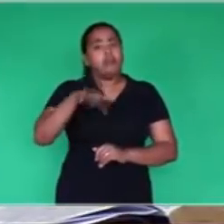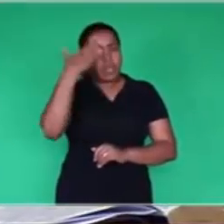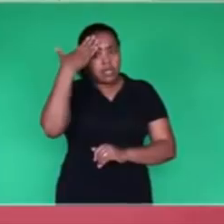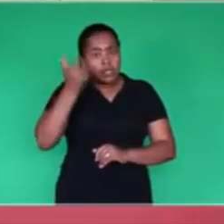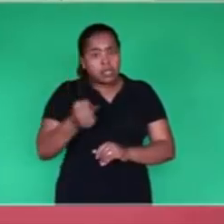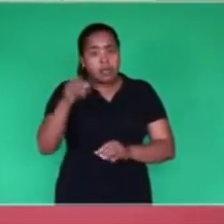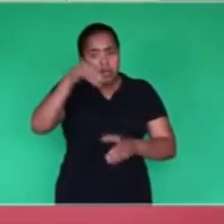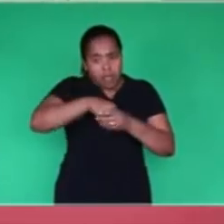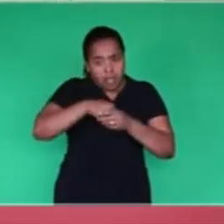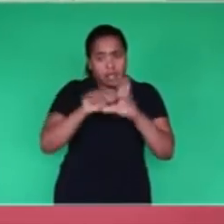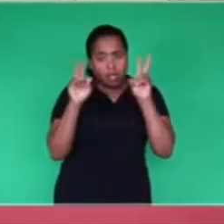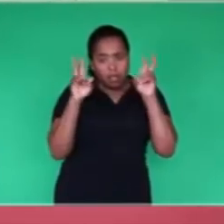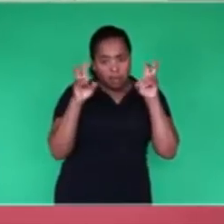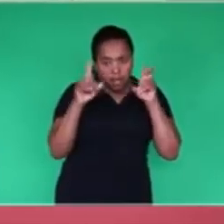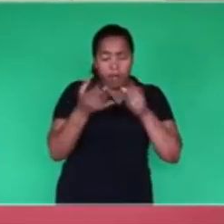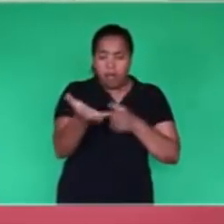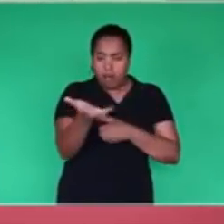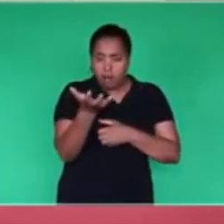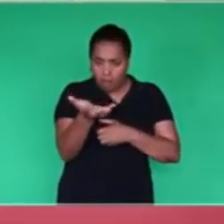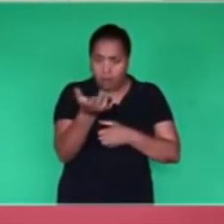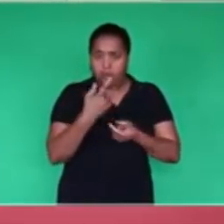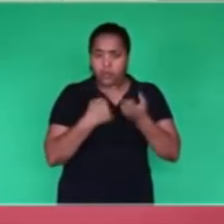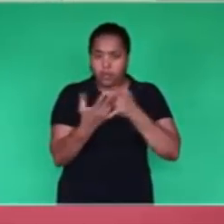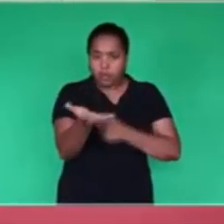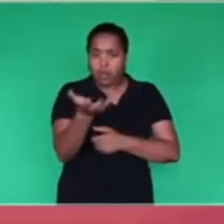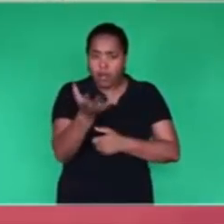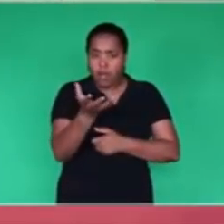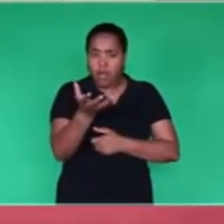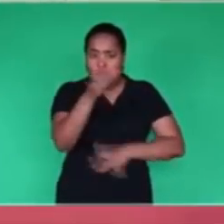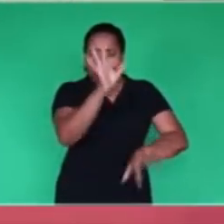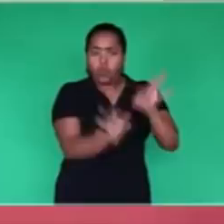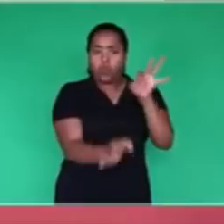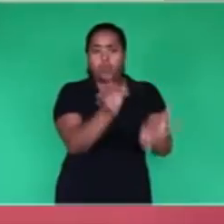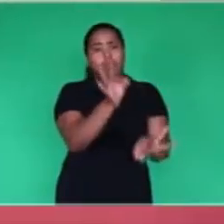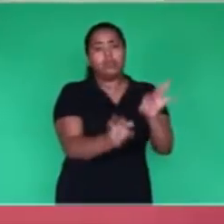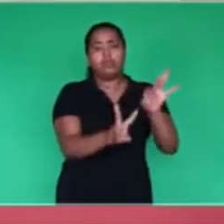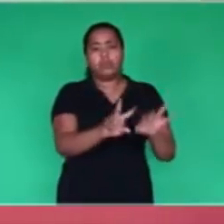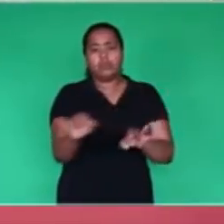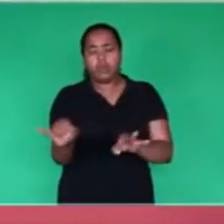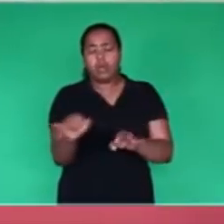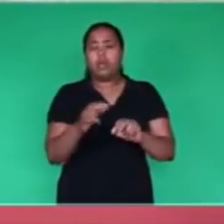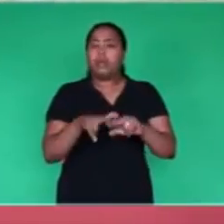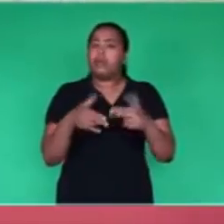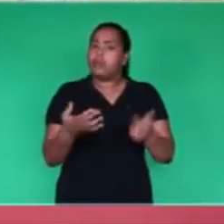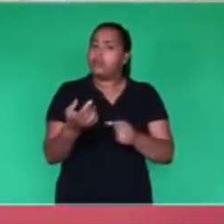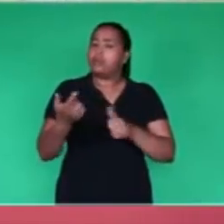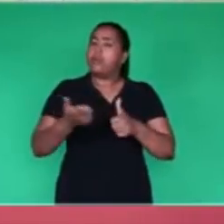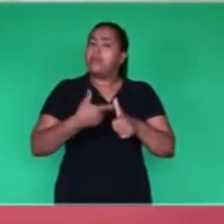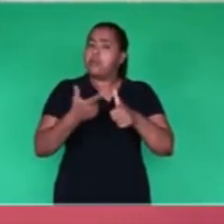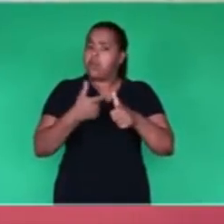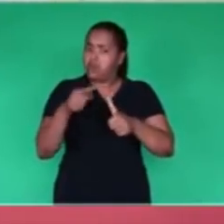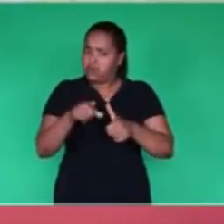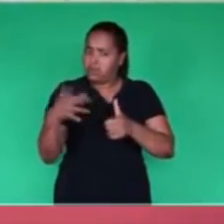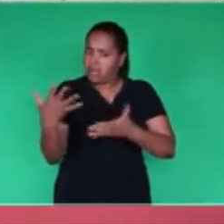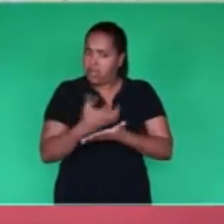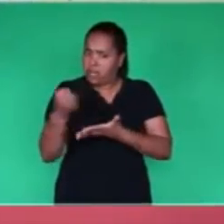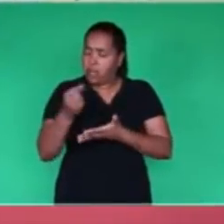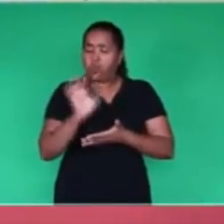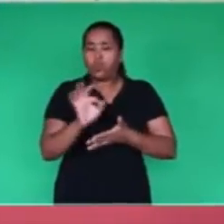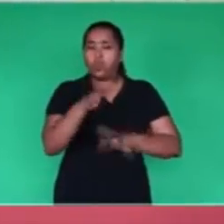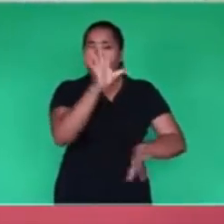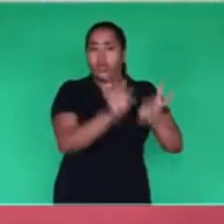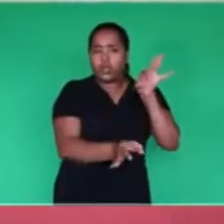dentro. É isso que você quer? Você vai ser julgado aqui. Porque você primeiro não vai ser arrebatado. E vai ser julgado